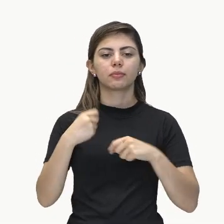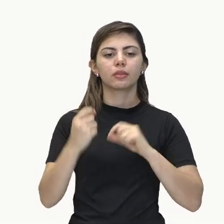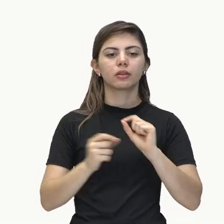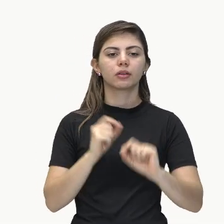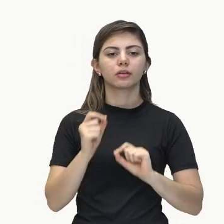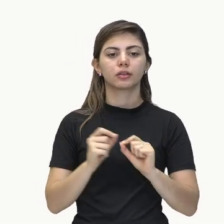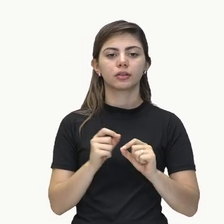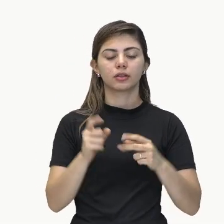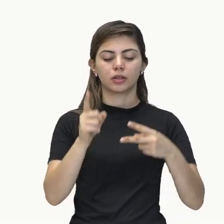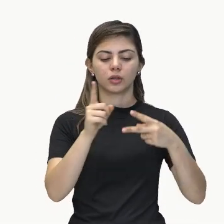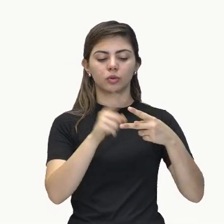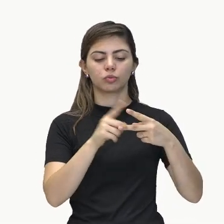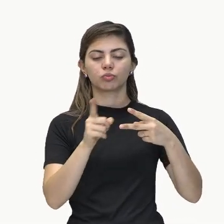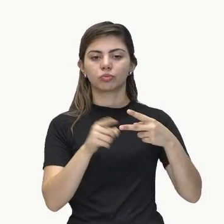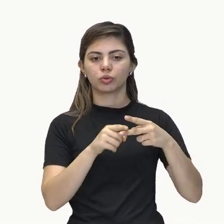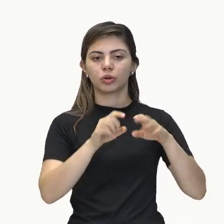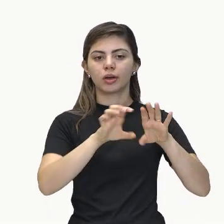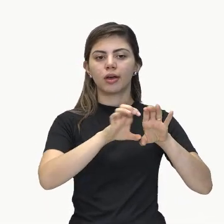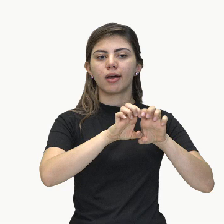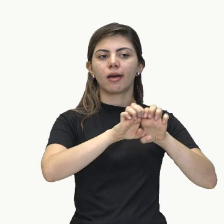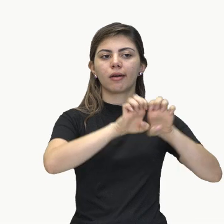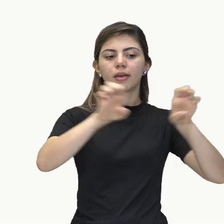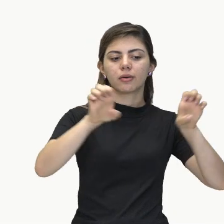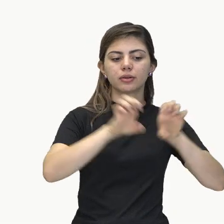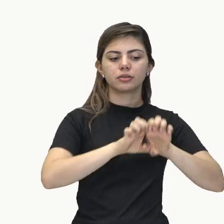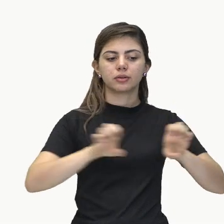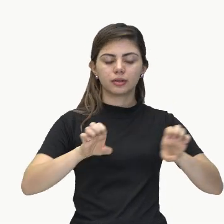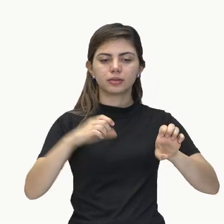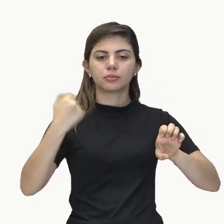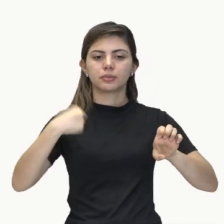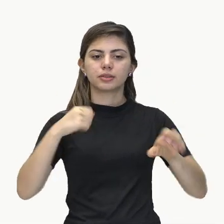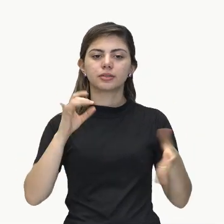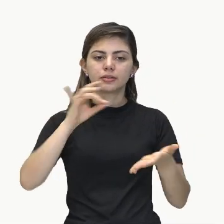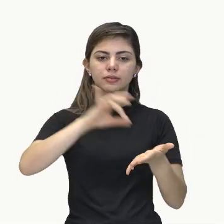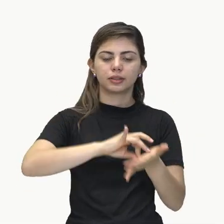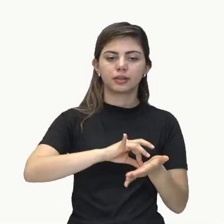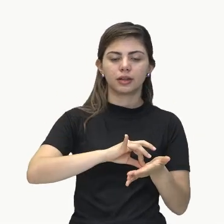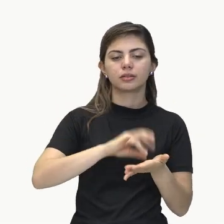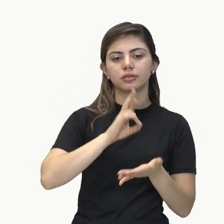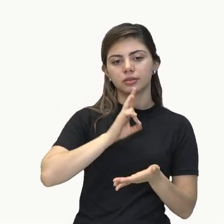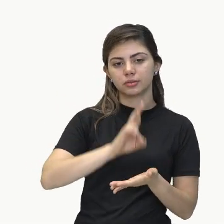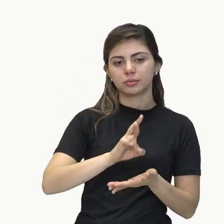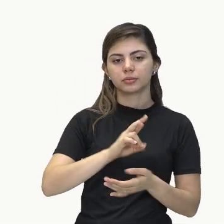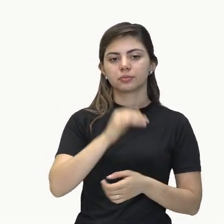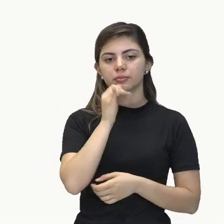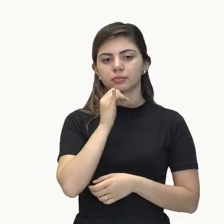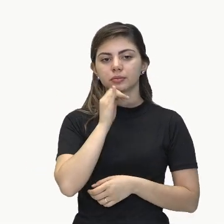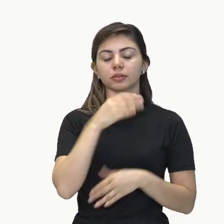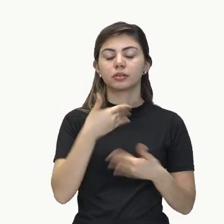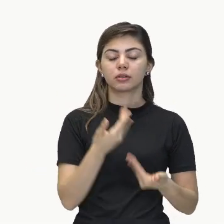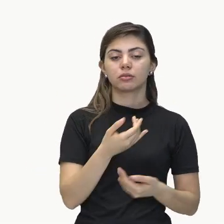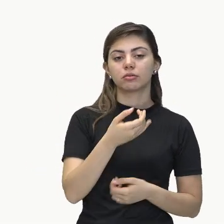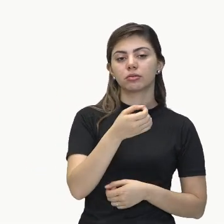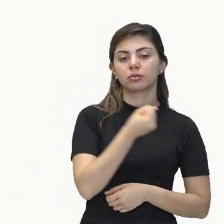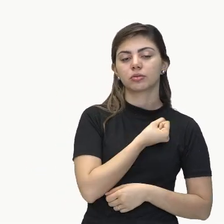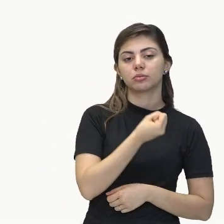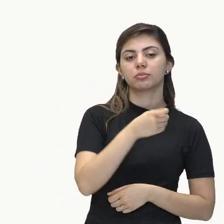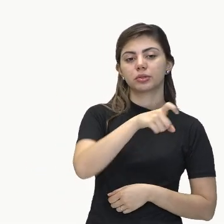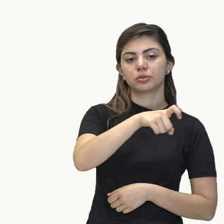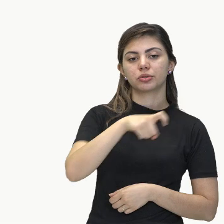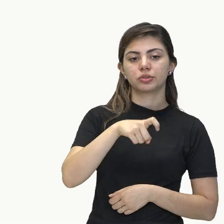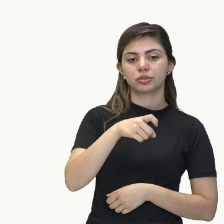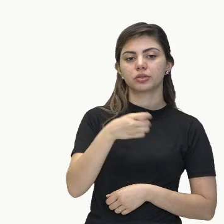as duas equações verdadeiras. Tá? Então, o x vai ser igual a 3, tanto para a